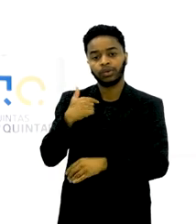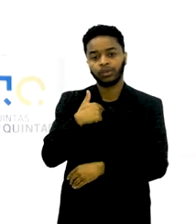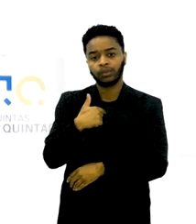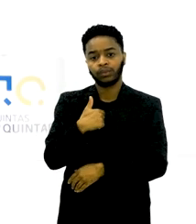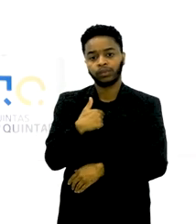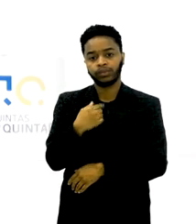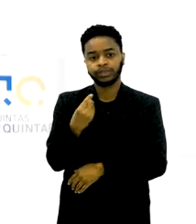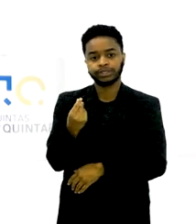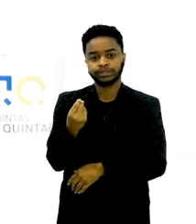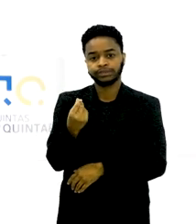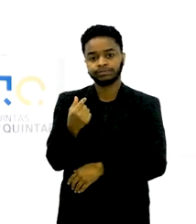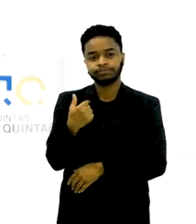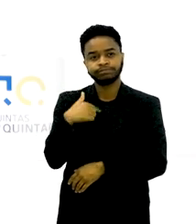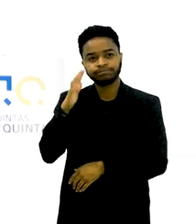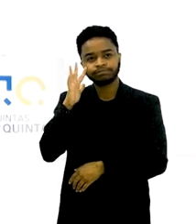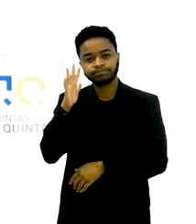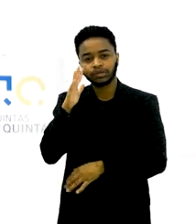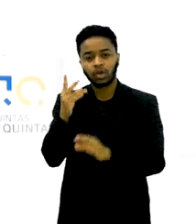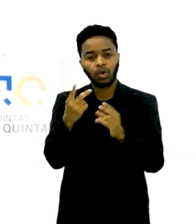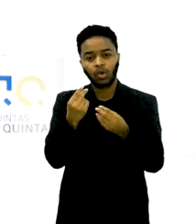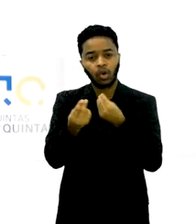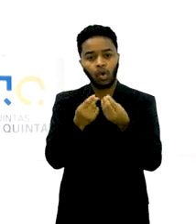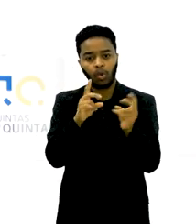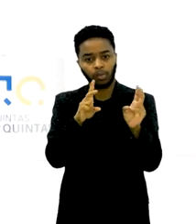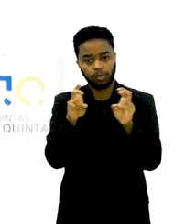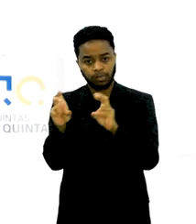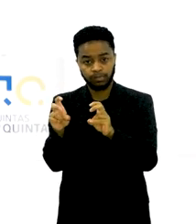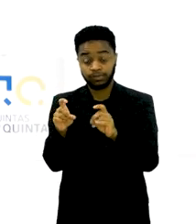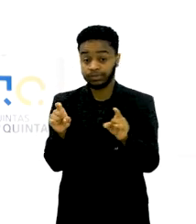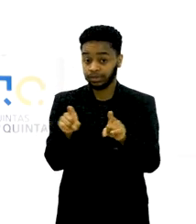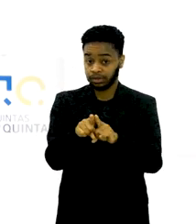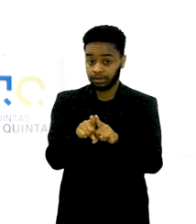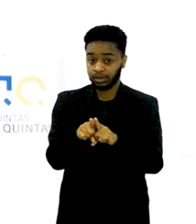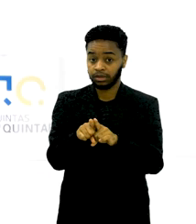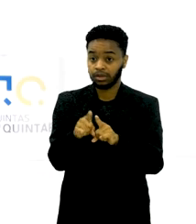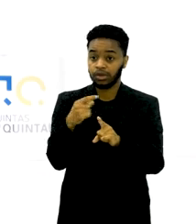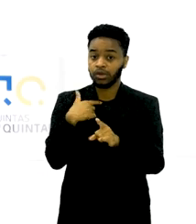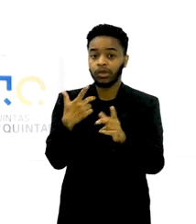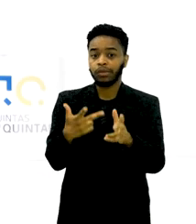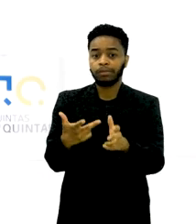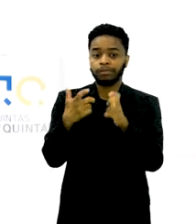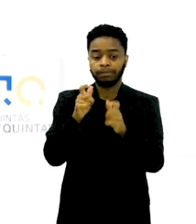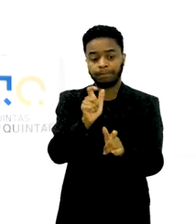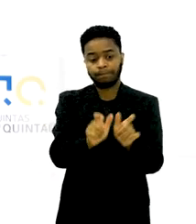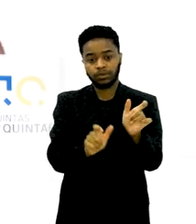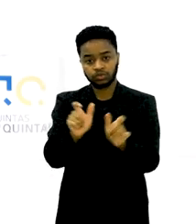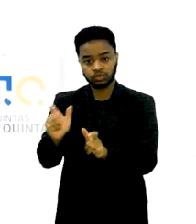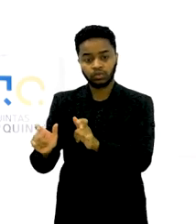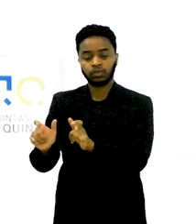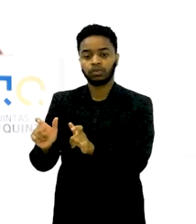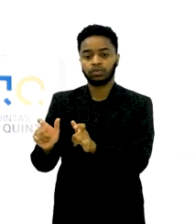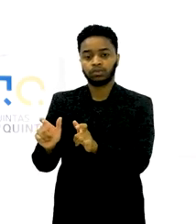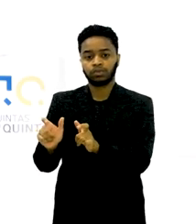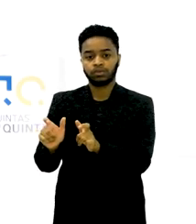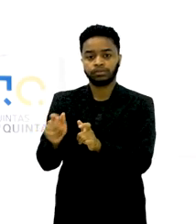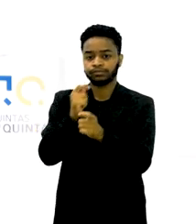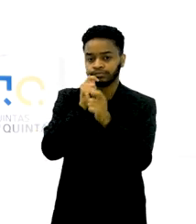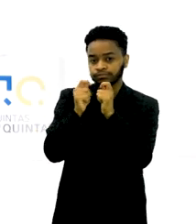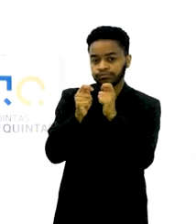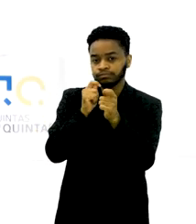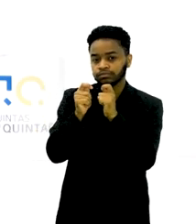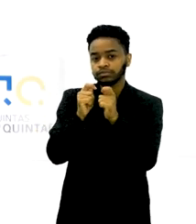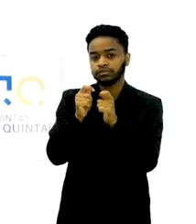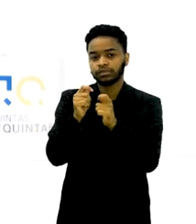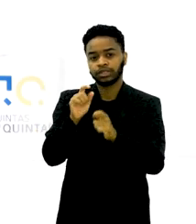fui eh pensando nessa questão também observando as pessoas que vinham eh